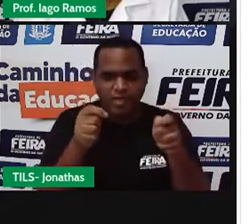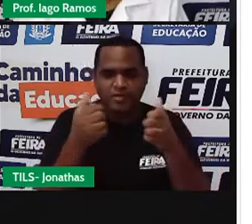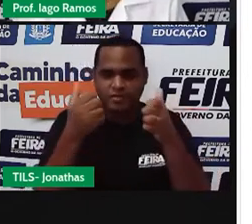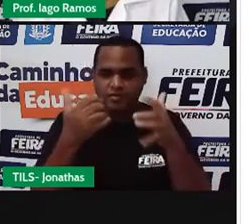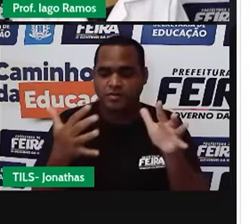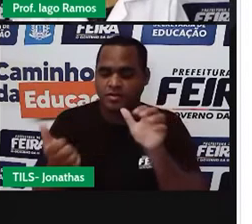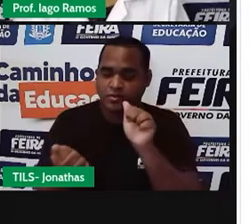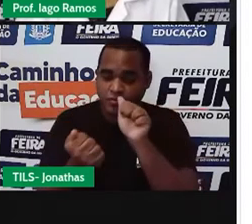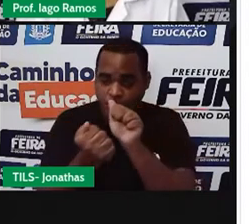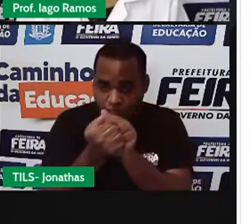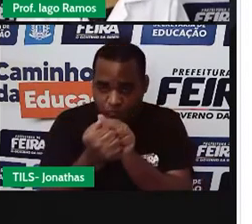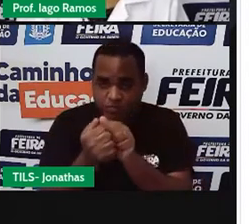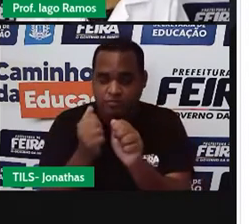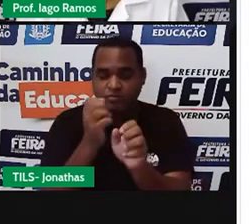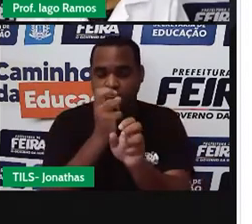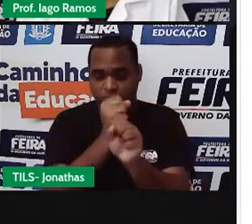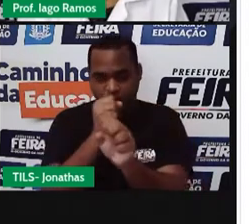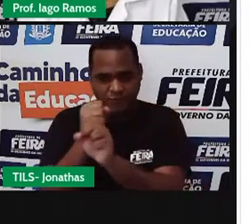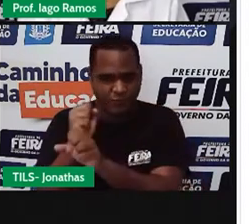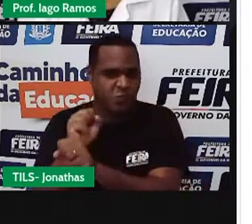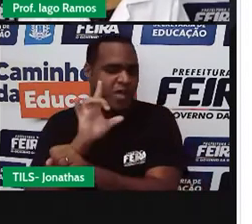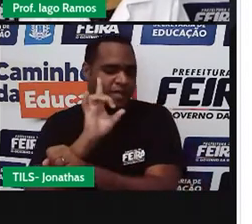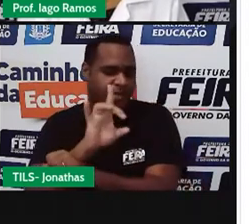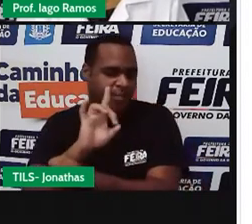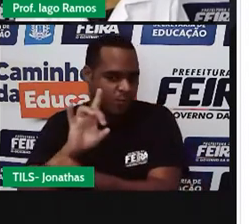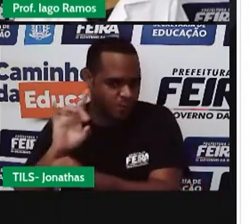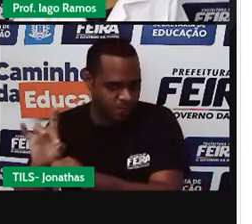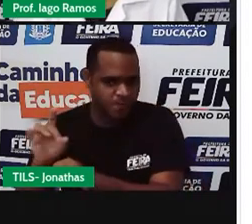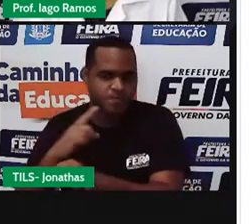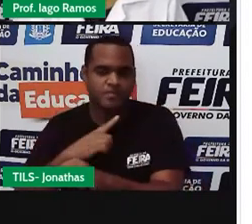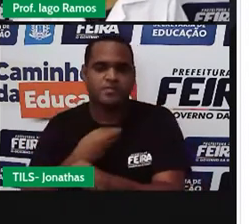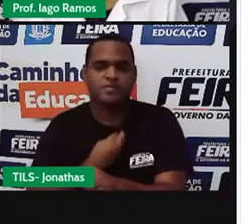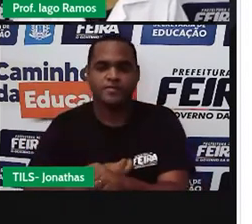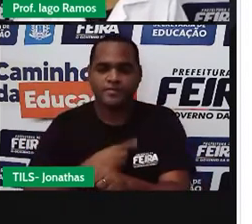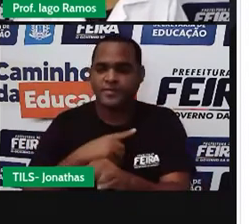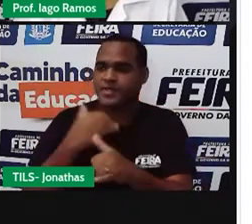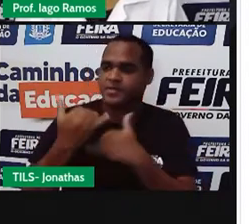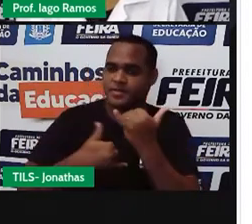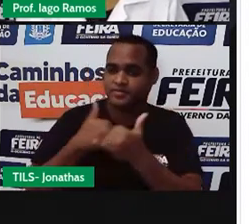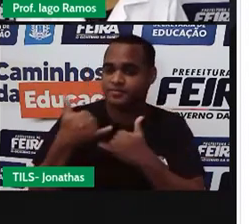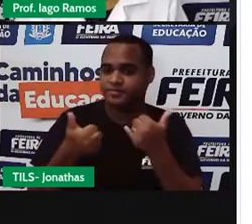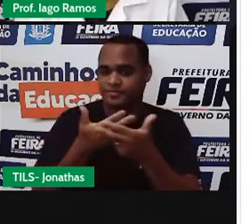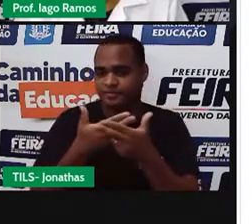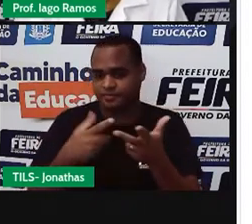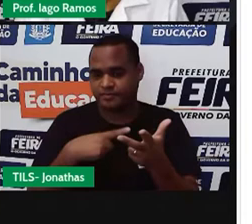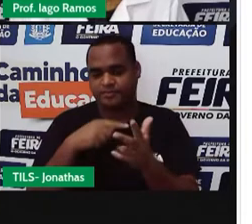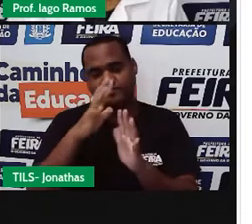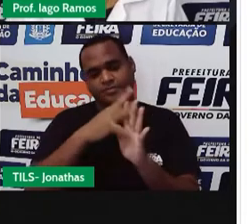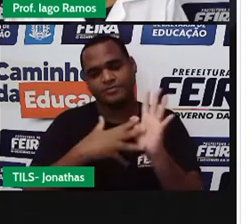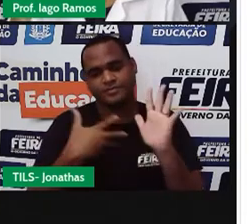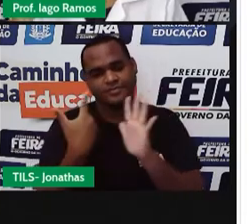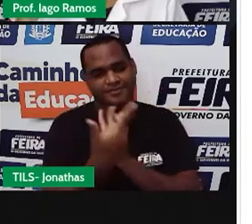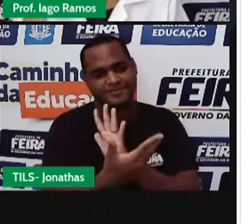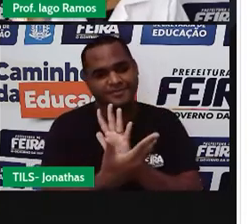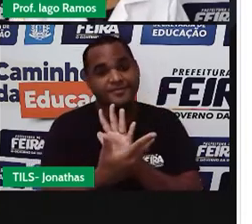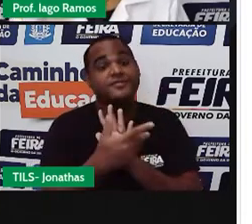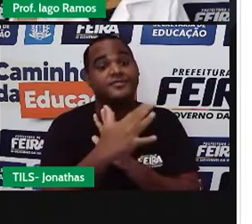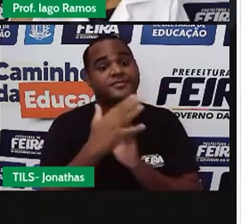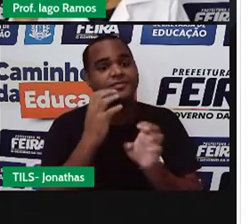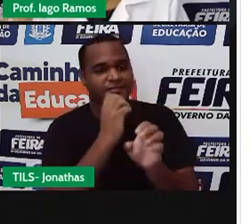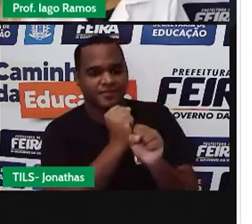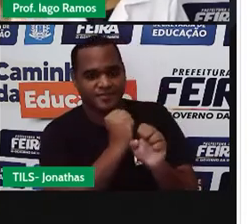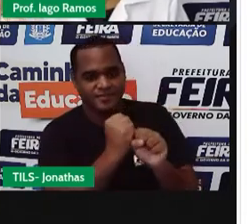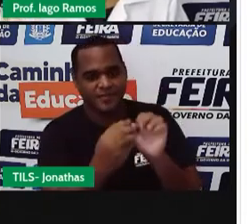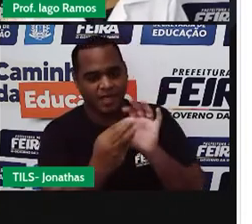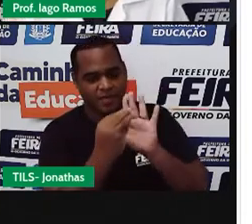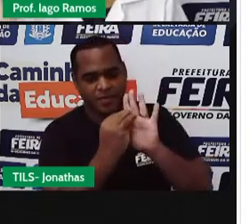juntar a gente juntou a gente formou as quantidades de brinquedos que tem na tabela pegou a quantidade